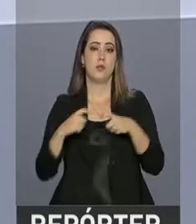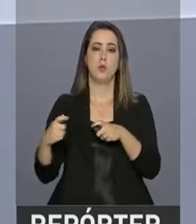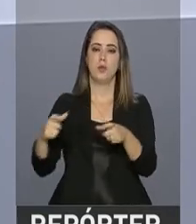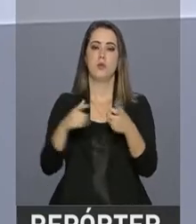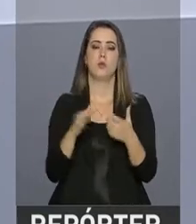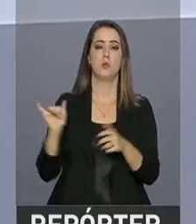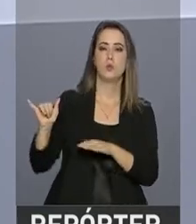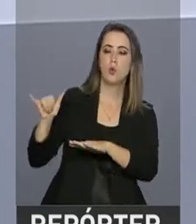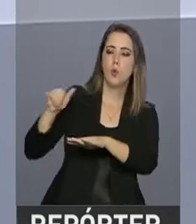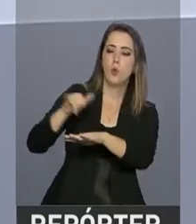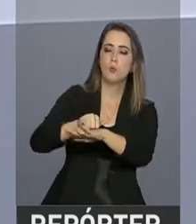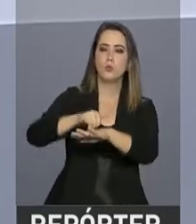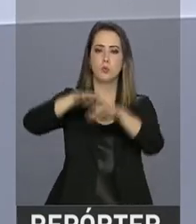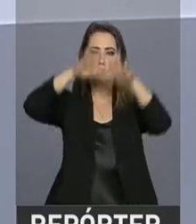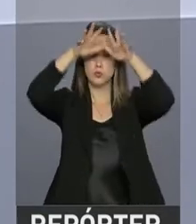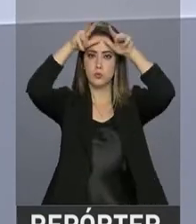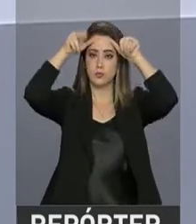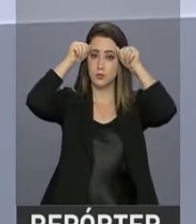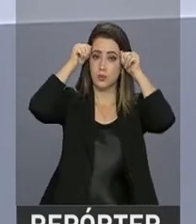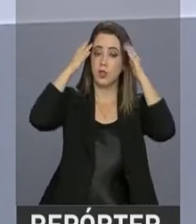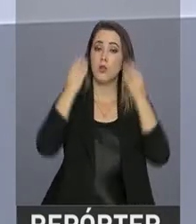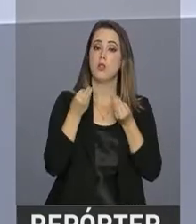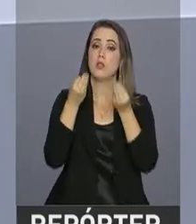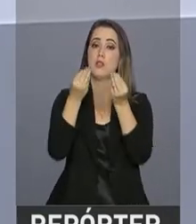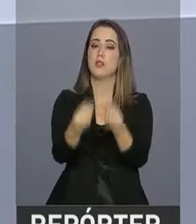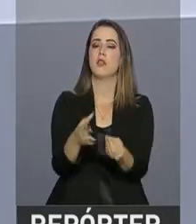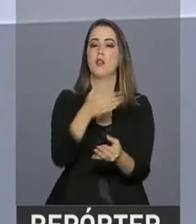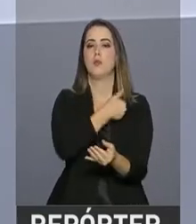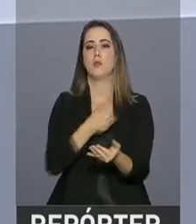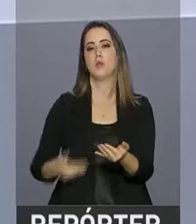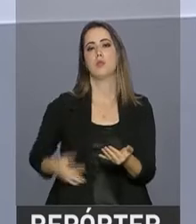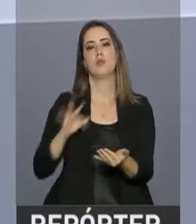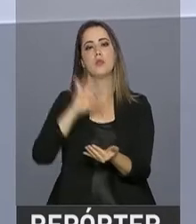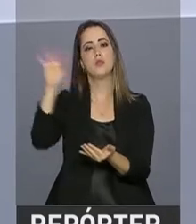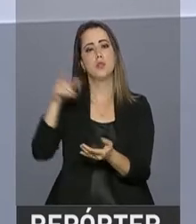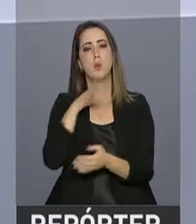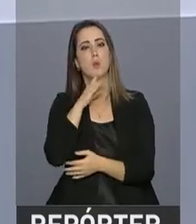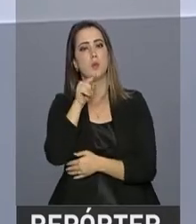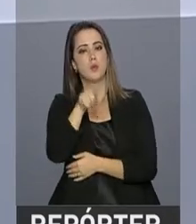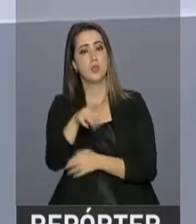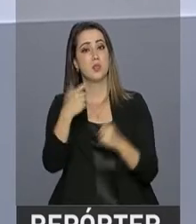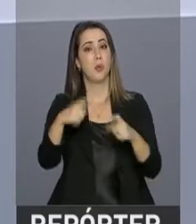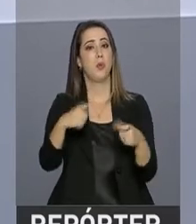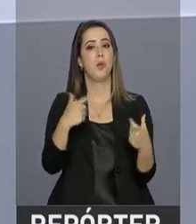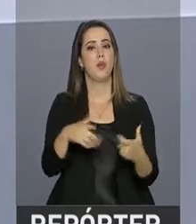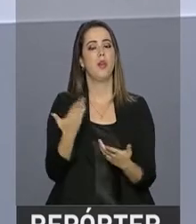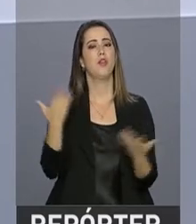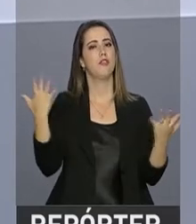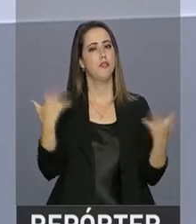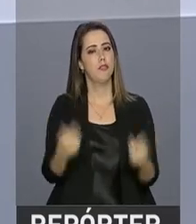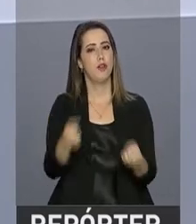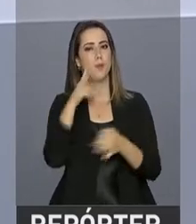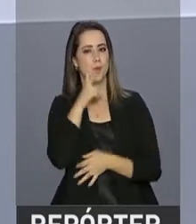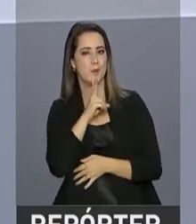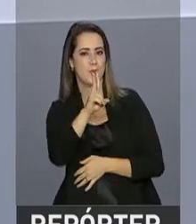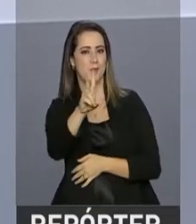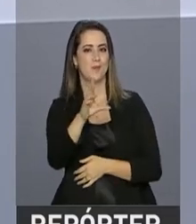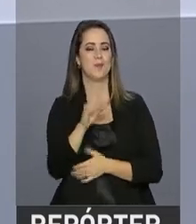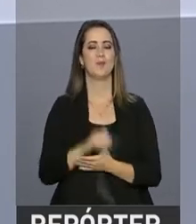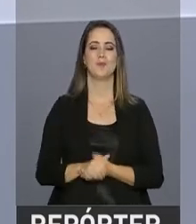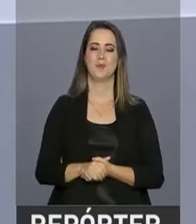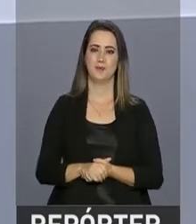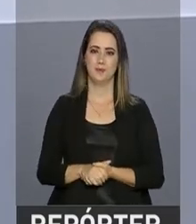locais. O aeroporto de Rio Branco, no Acre, foi entregue pelo governo federal e para conhecer o novo terminal, embarque na reportagem